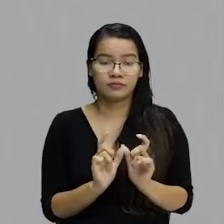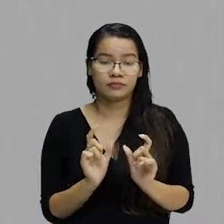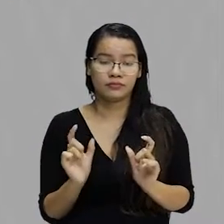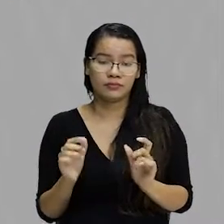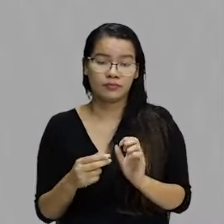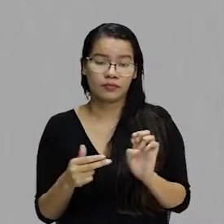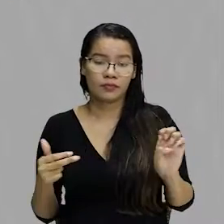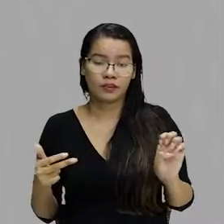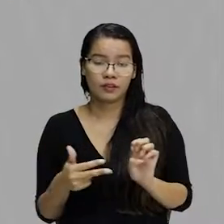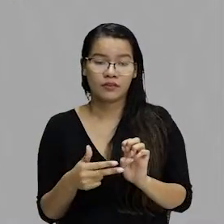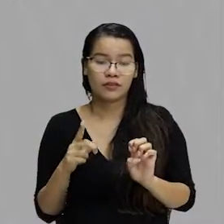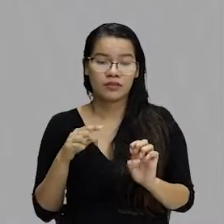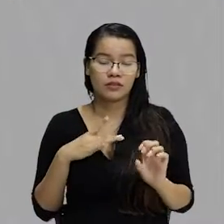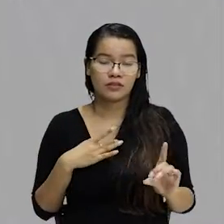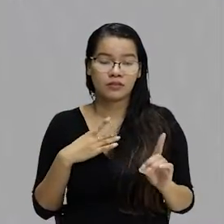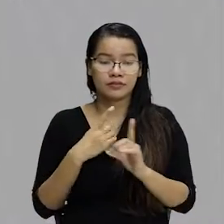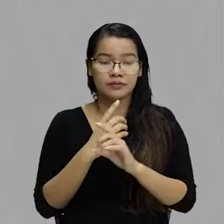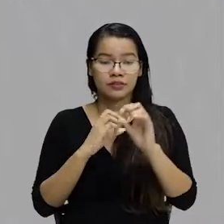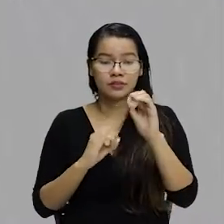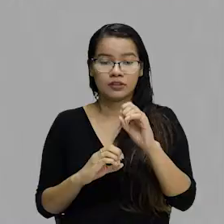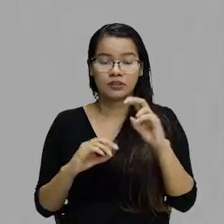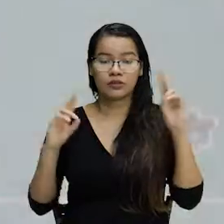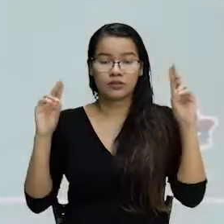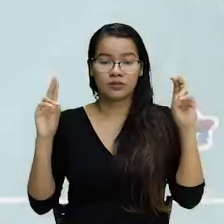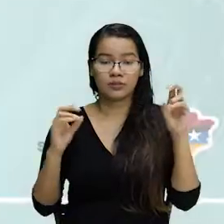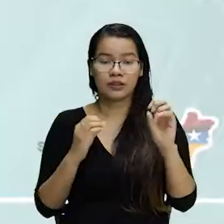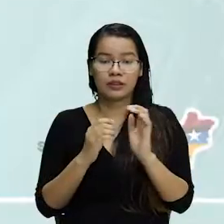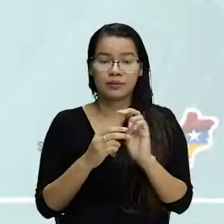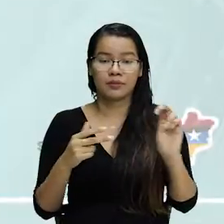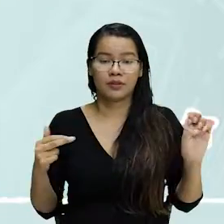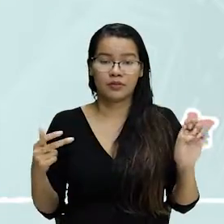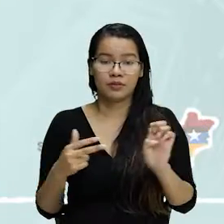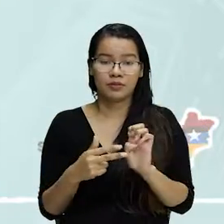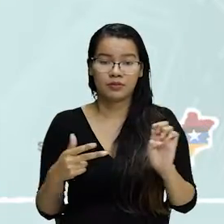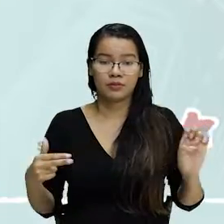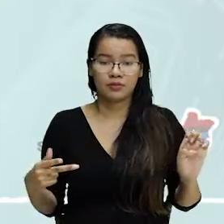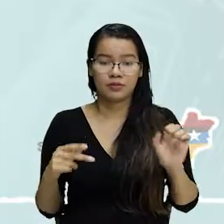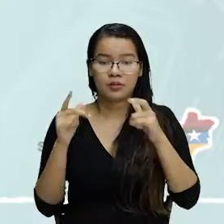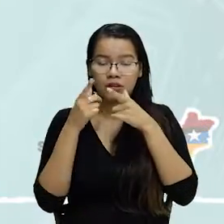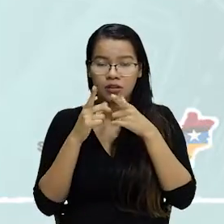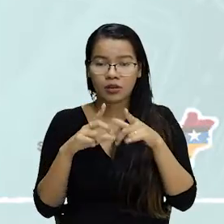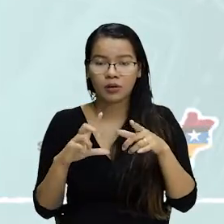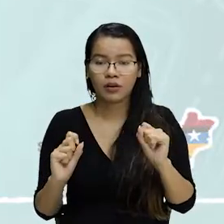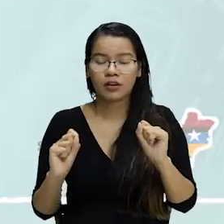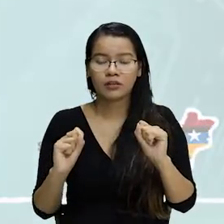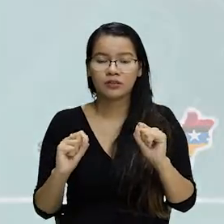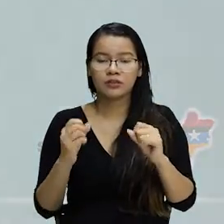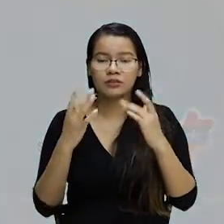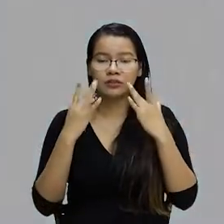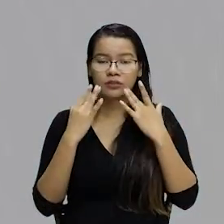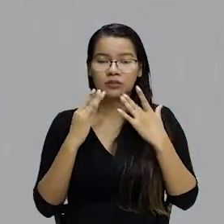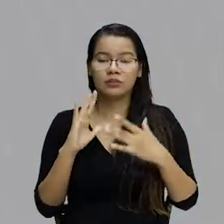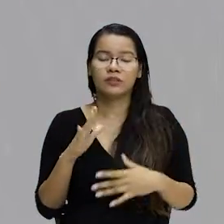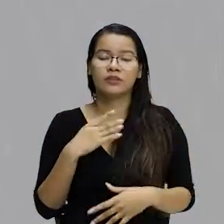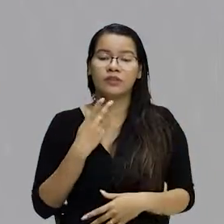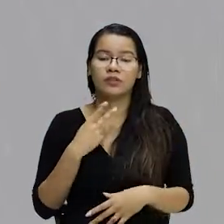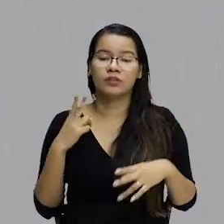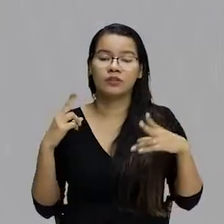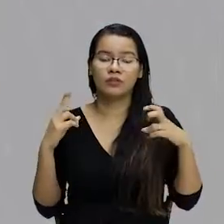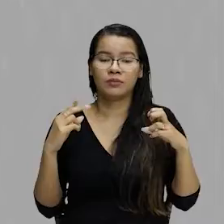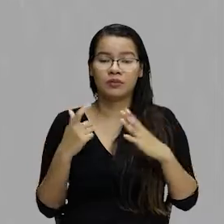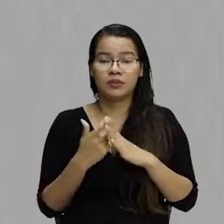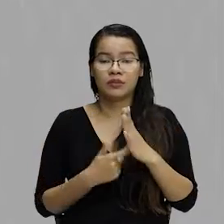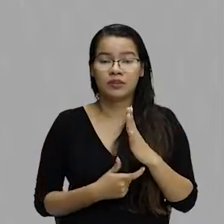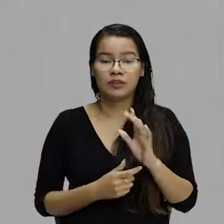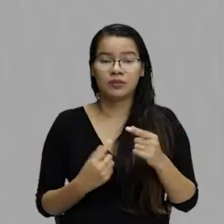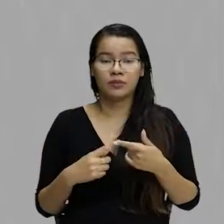elementos de linguagem do teatro, certo? A lição de botânica, eu vou colocar, já falei sobre esse texto aqui, vou colocar